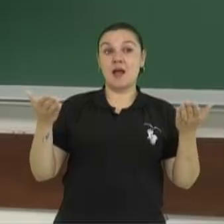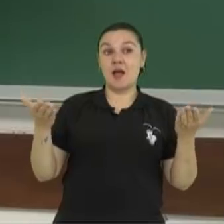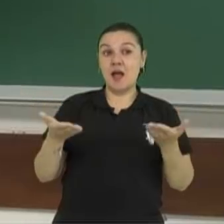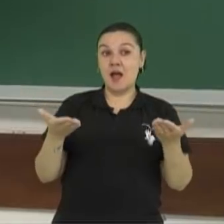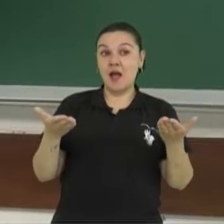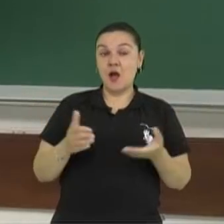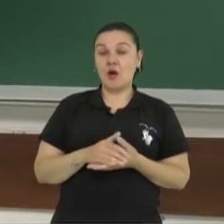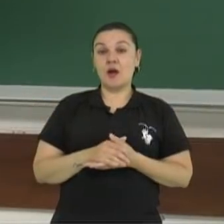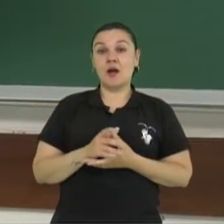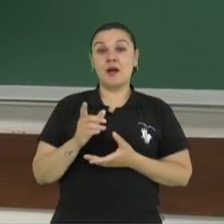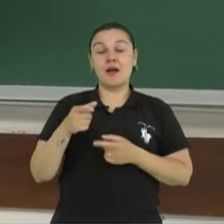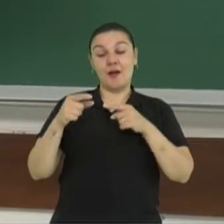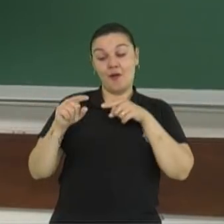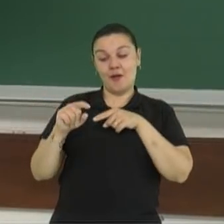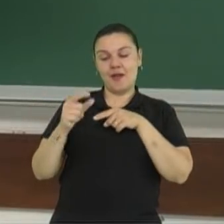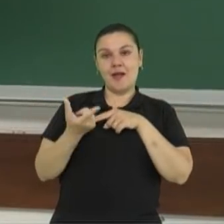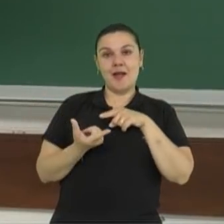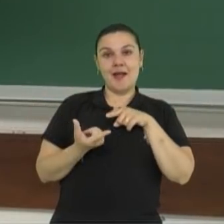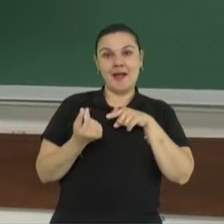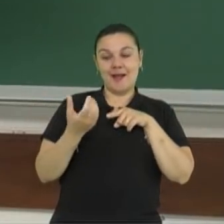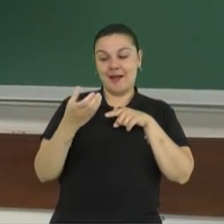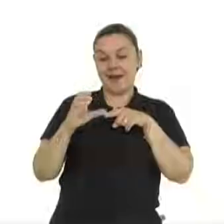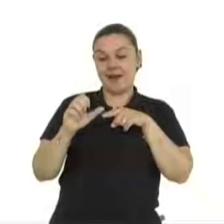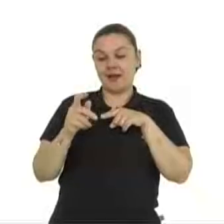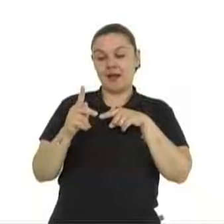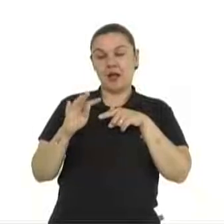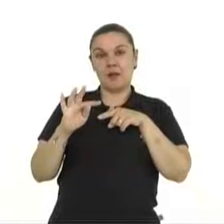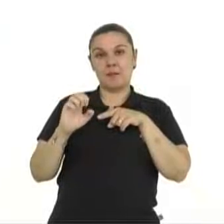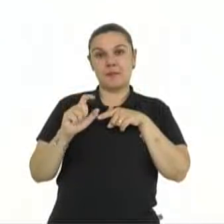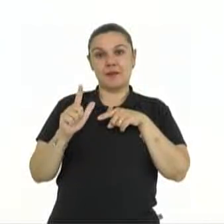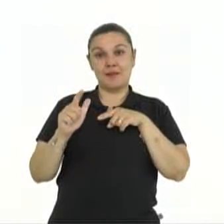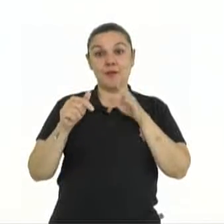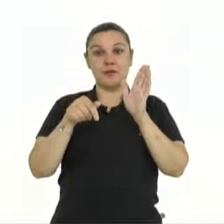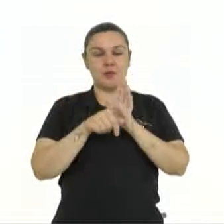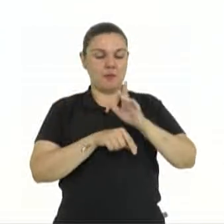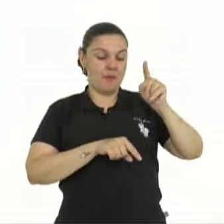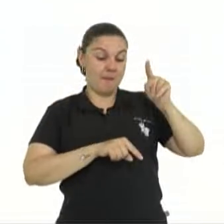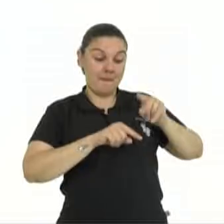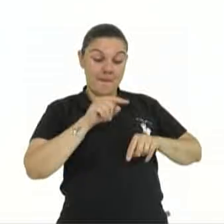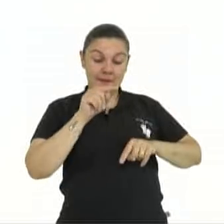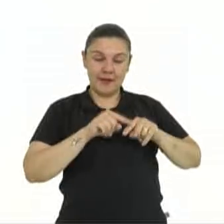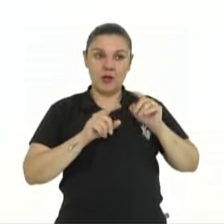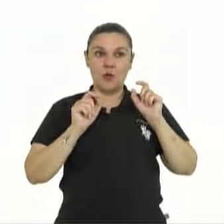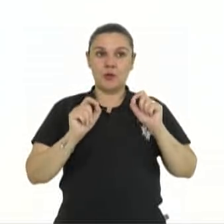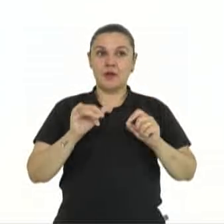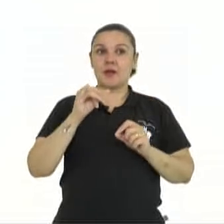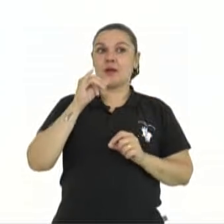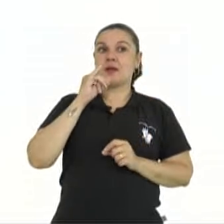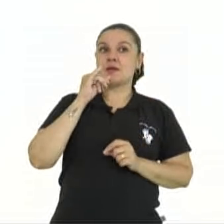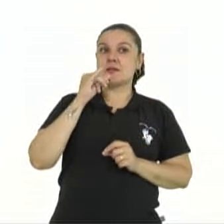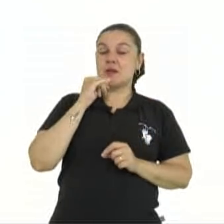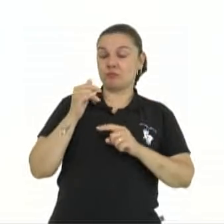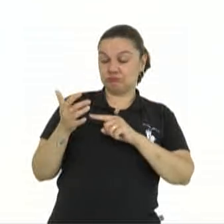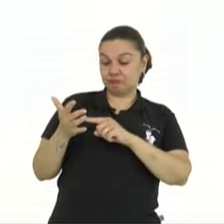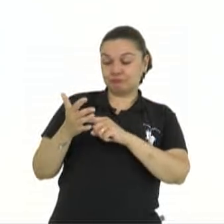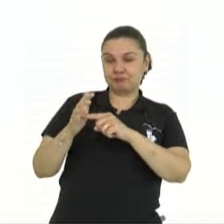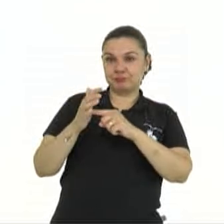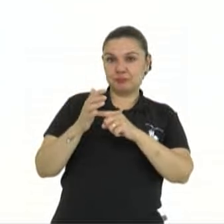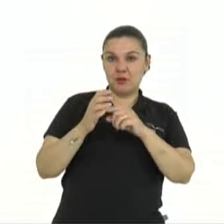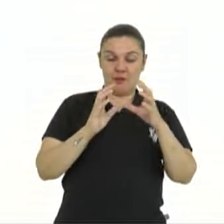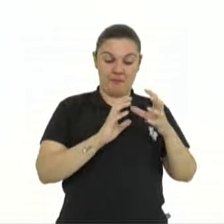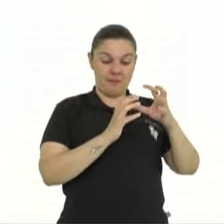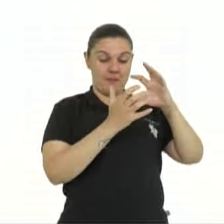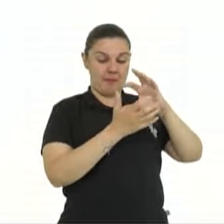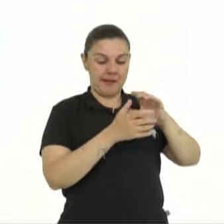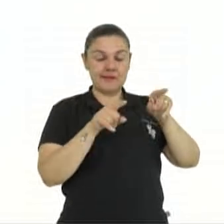Indústrias de bens de capital, elas produzem equipamentos como máquinas,